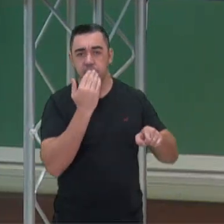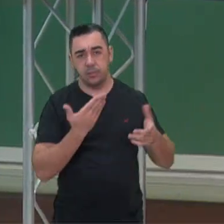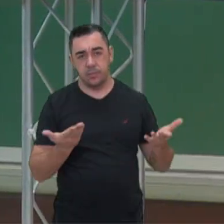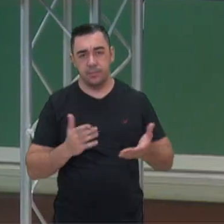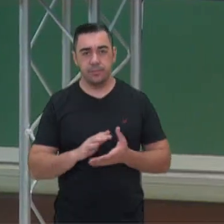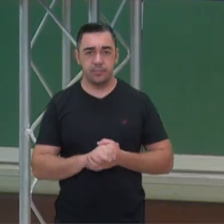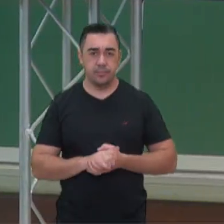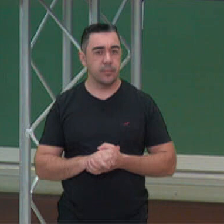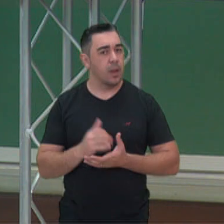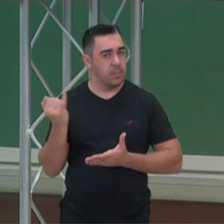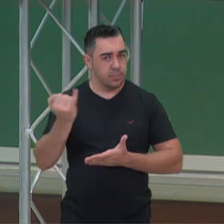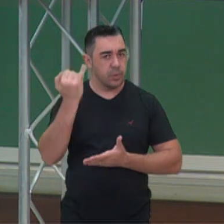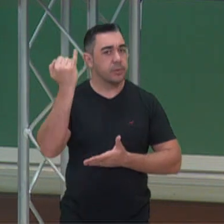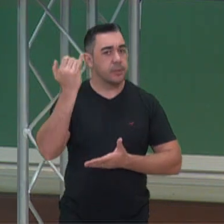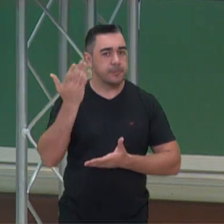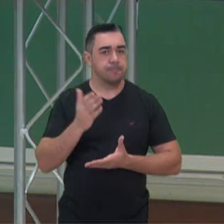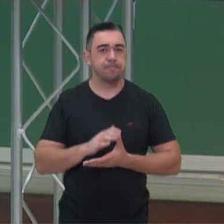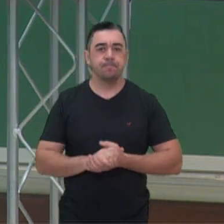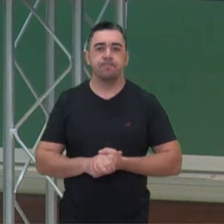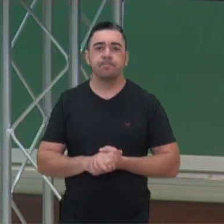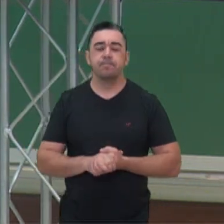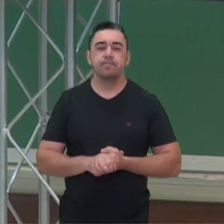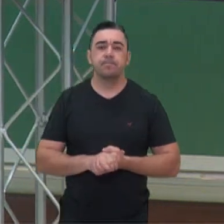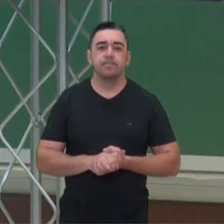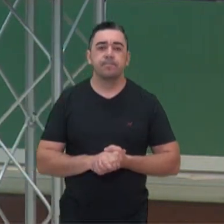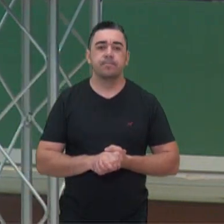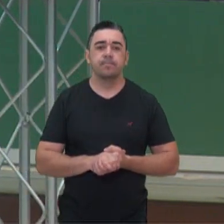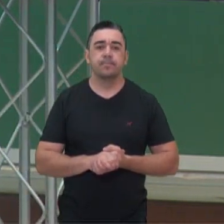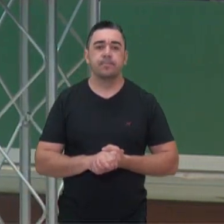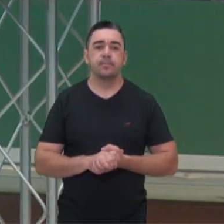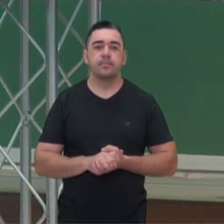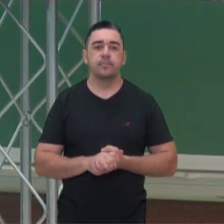alimentos. Isso é muito importante. Turma,